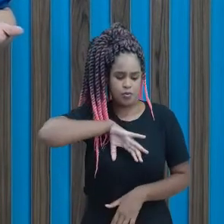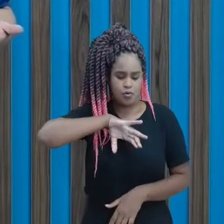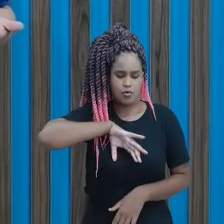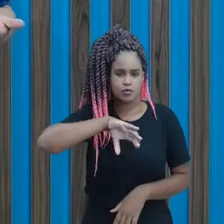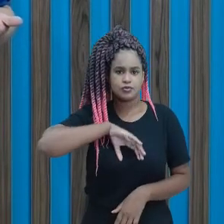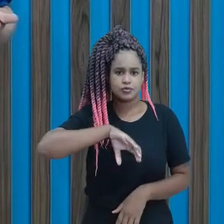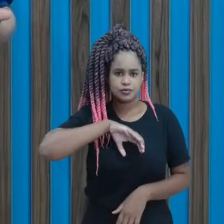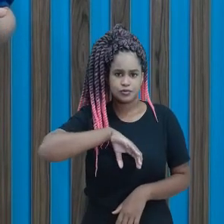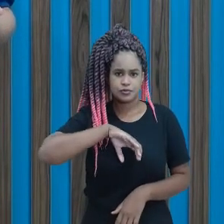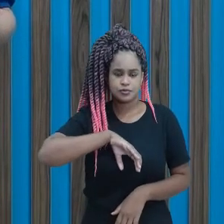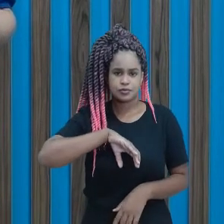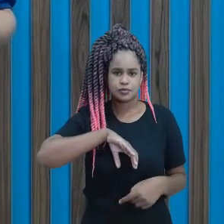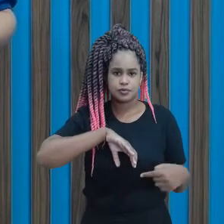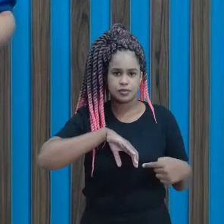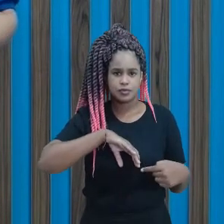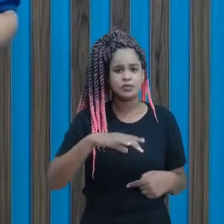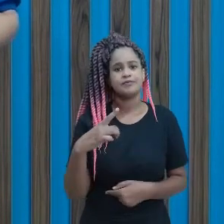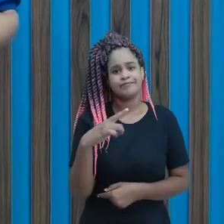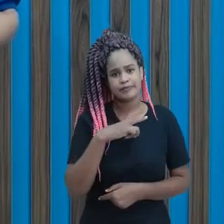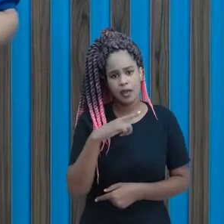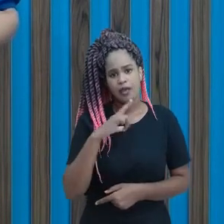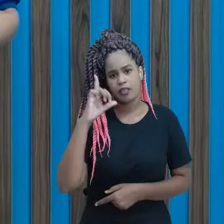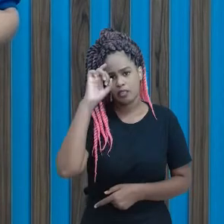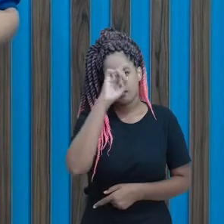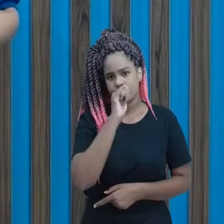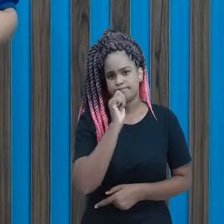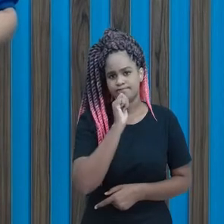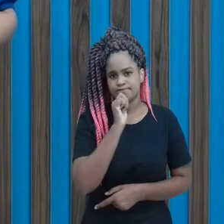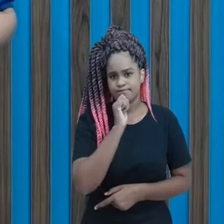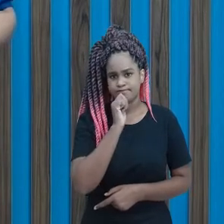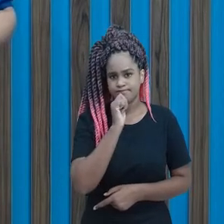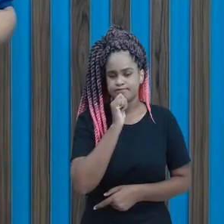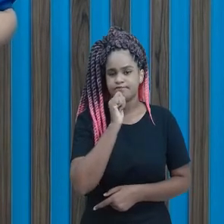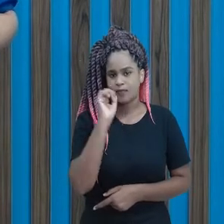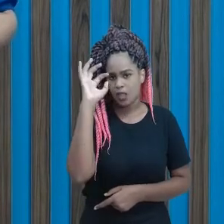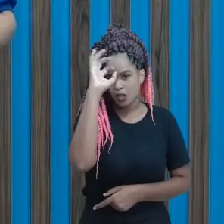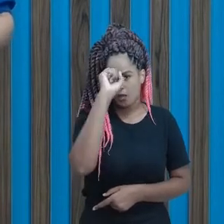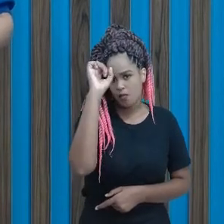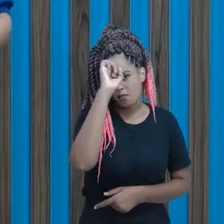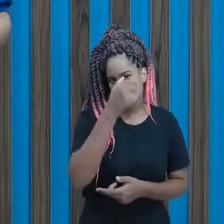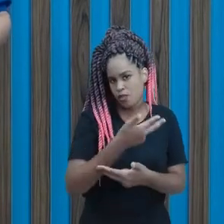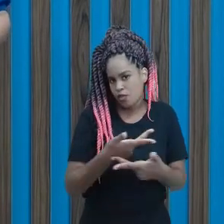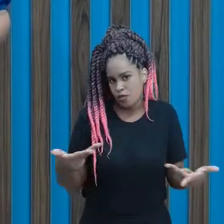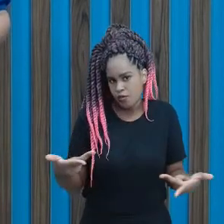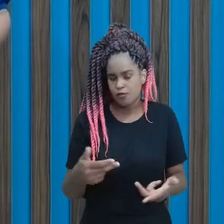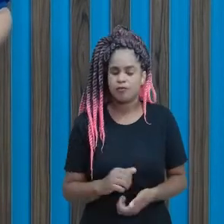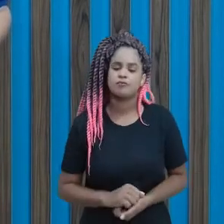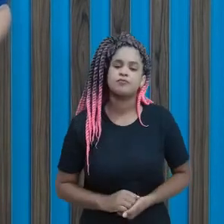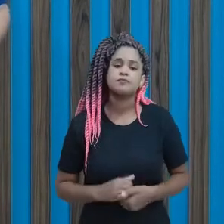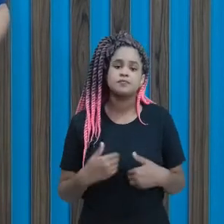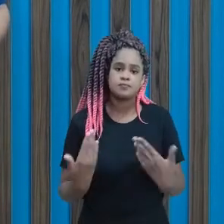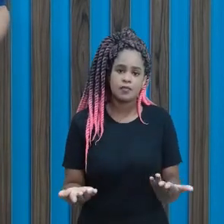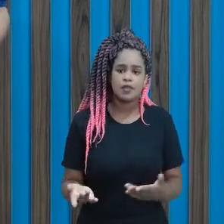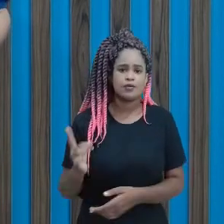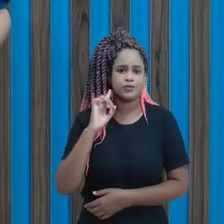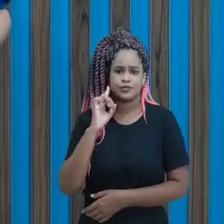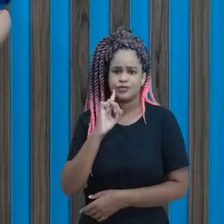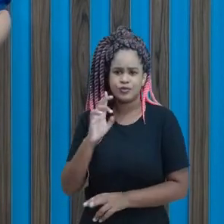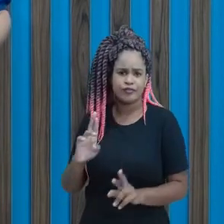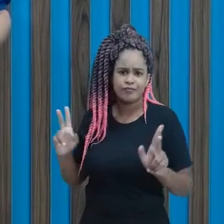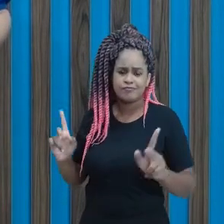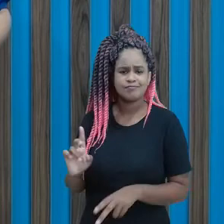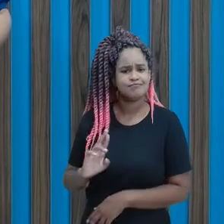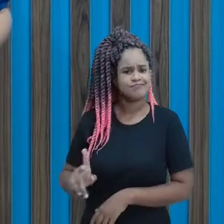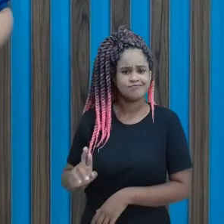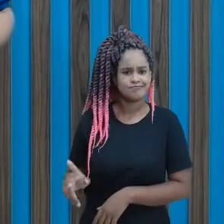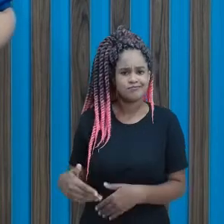é? Tem dificuldade, apresenta dificuldade de aprendizagem. Então, o surdo não é diferente.